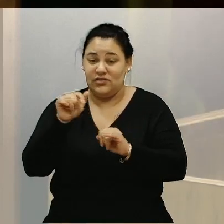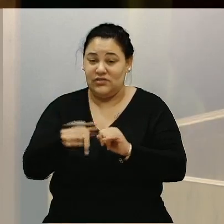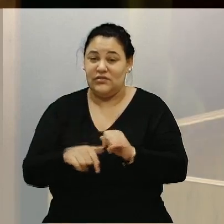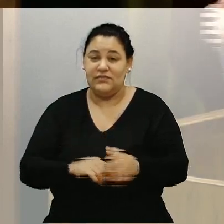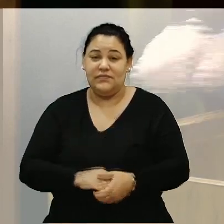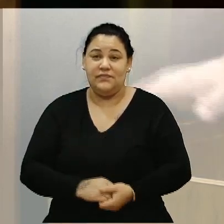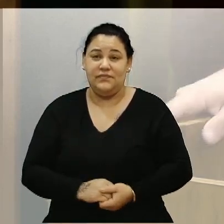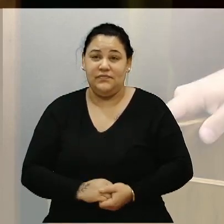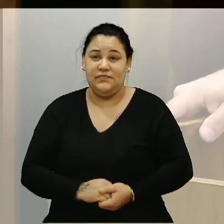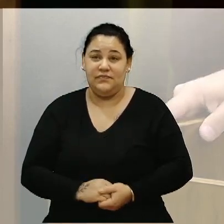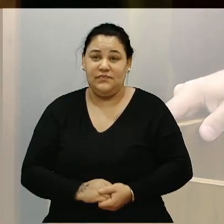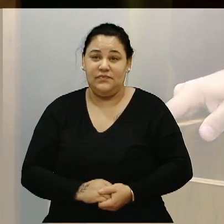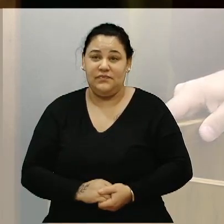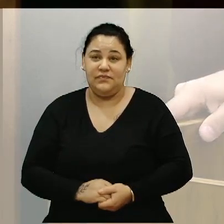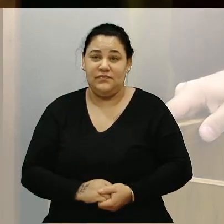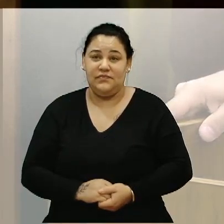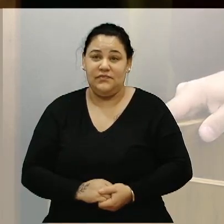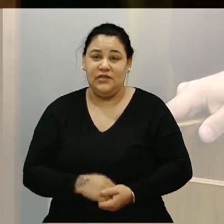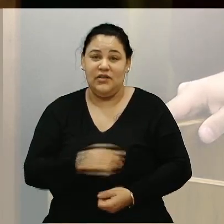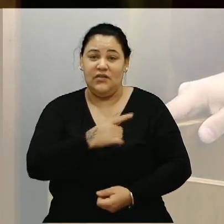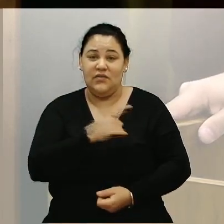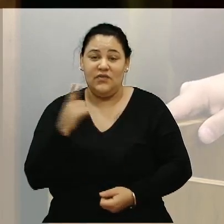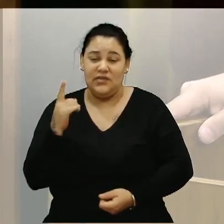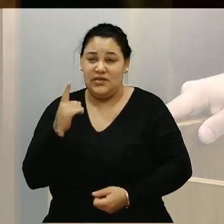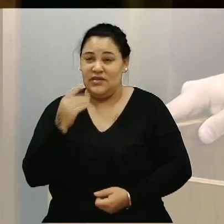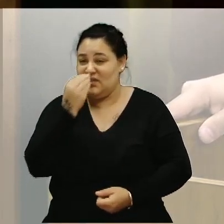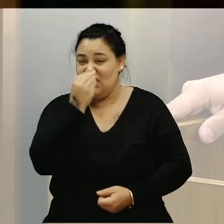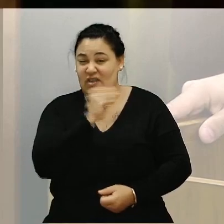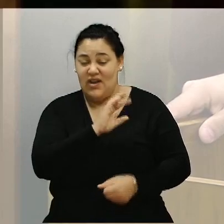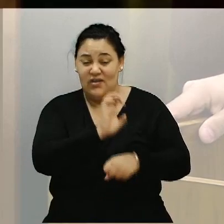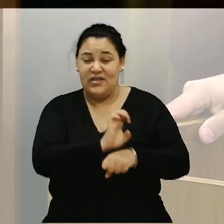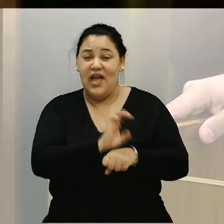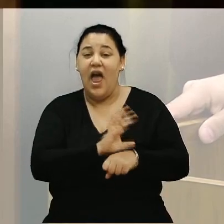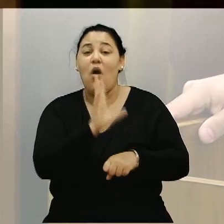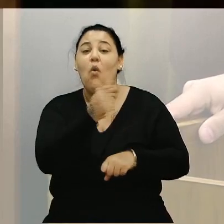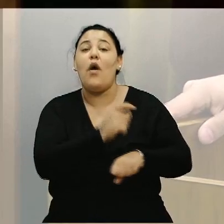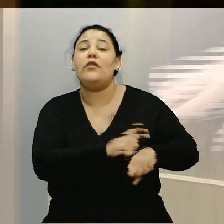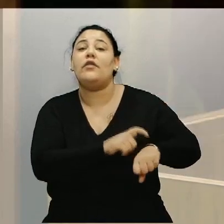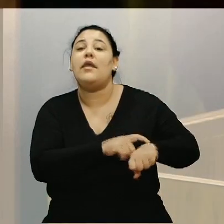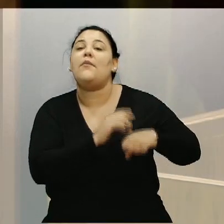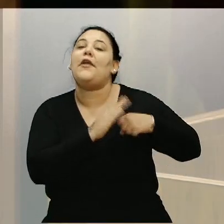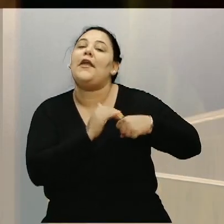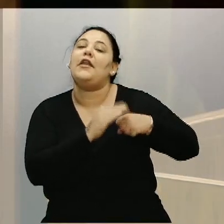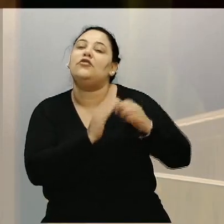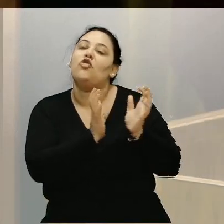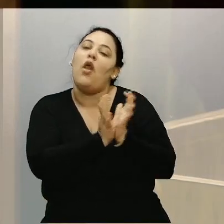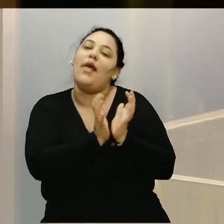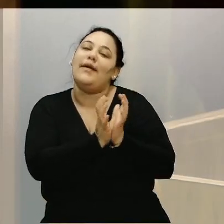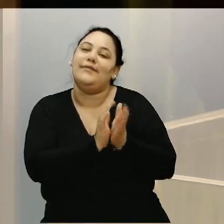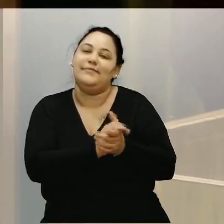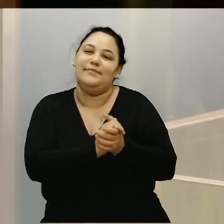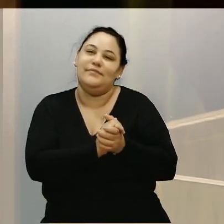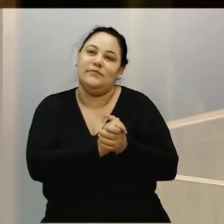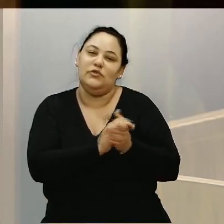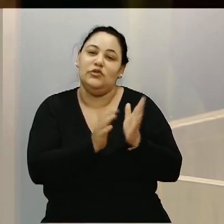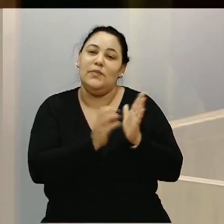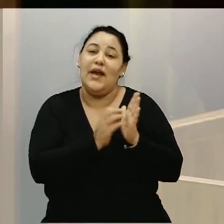Vocês governaram o estado por quanto tempo, queridos colegas? Os partidos de